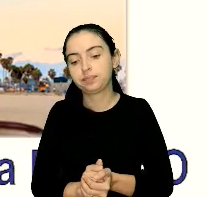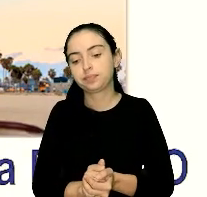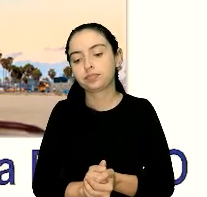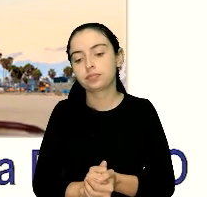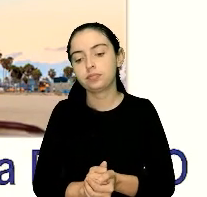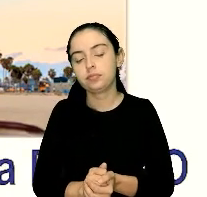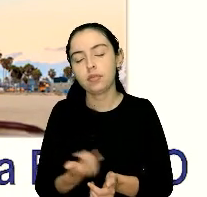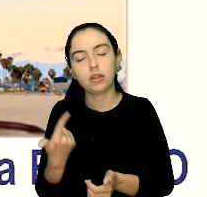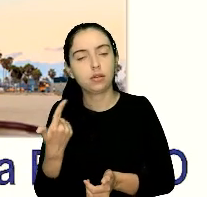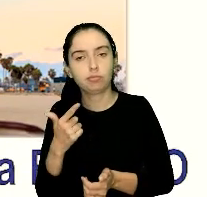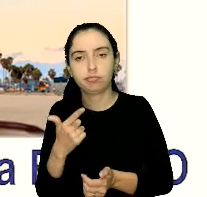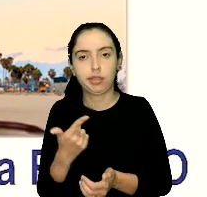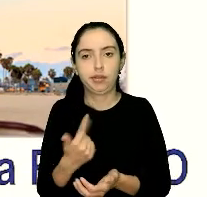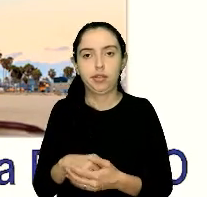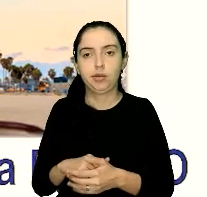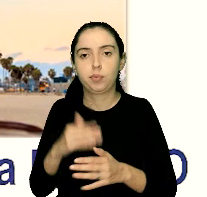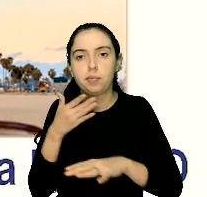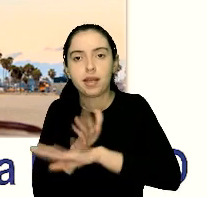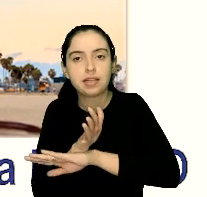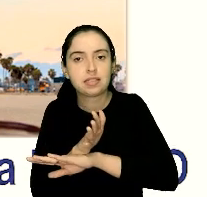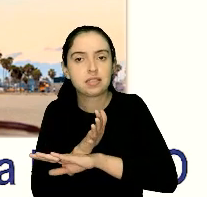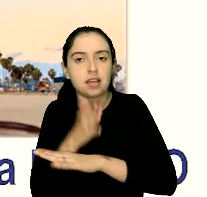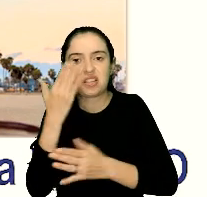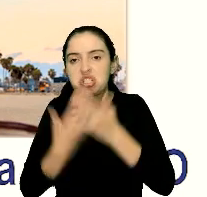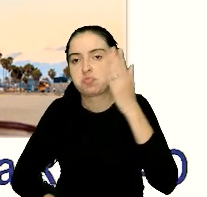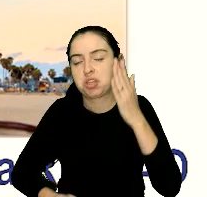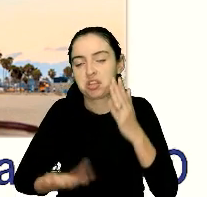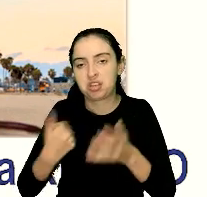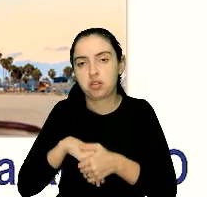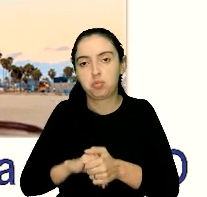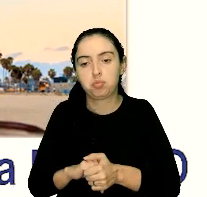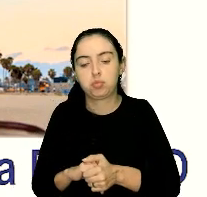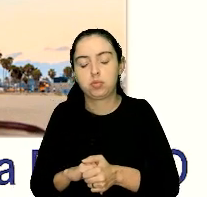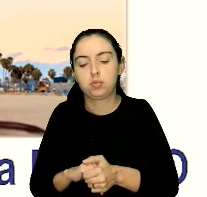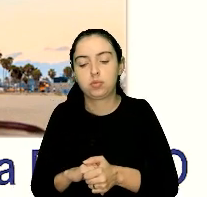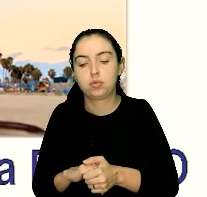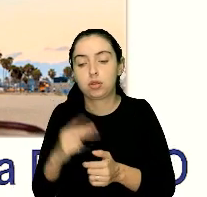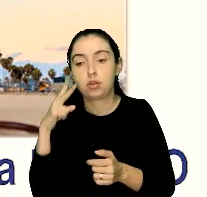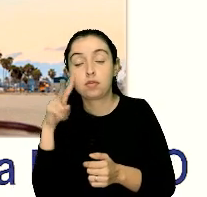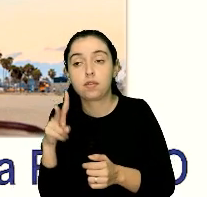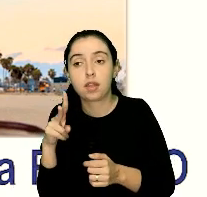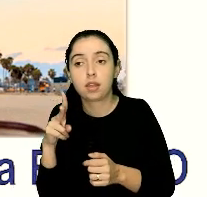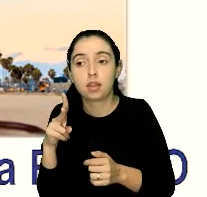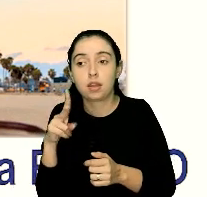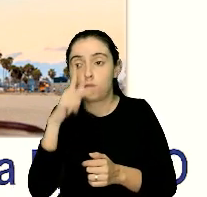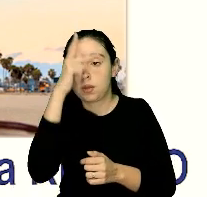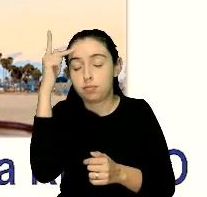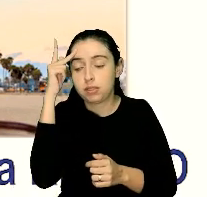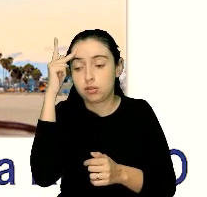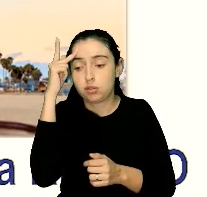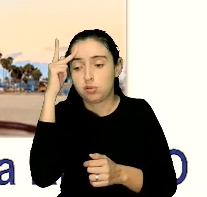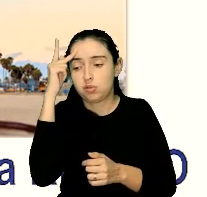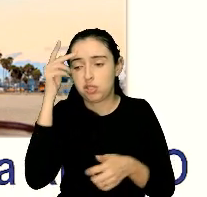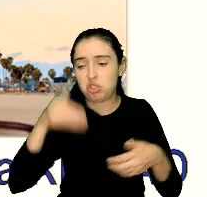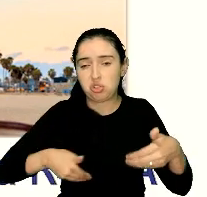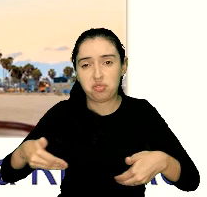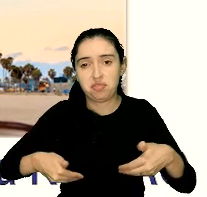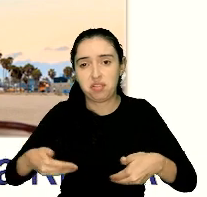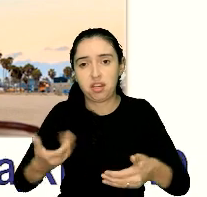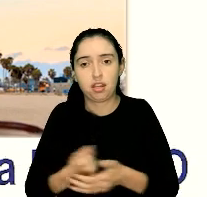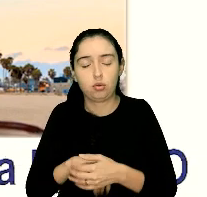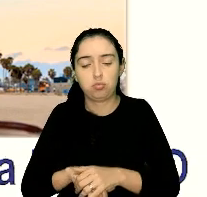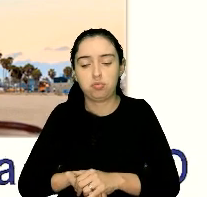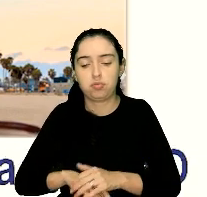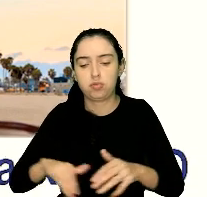tem como passar partido por uma situação dessas, ver o indivíduo numa situação de sofrimento e não fornecer